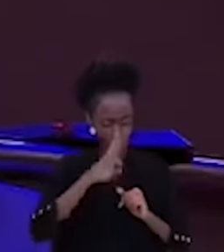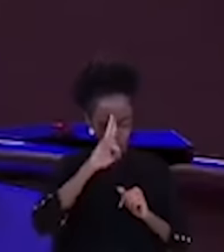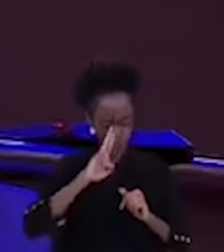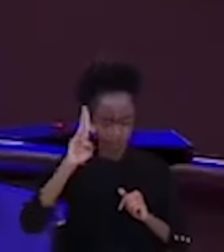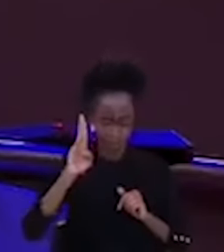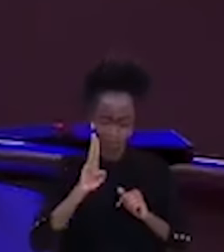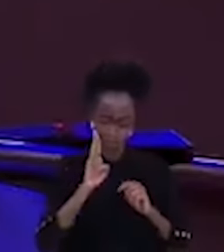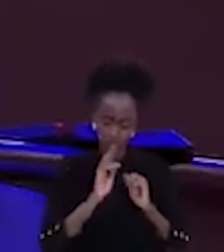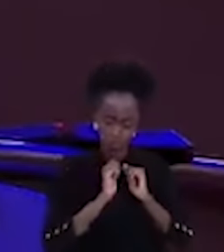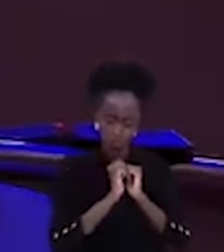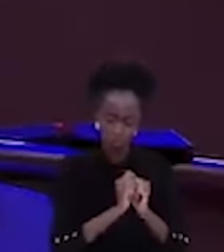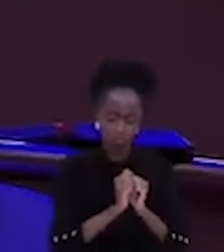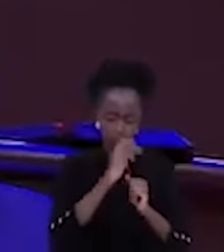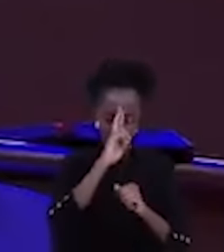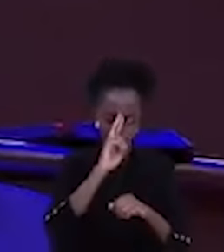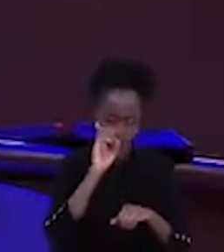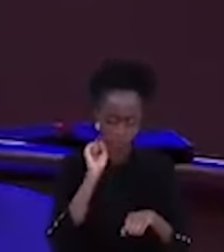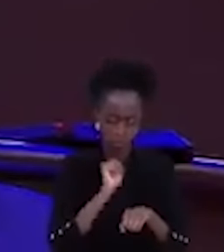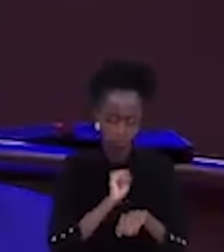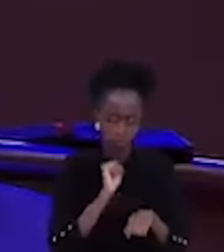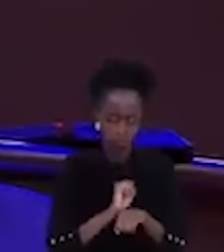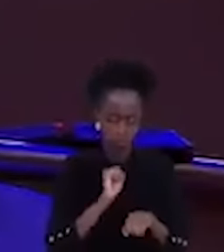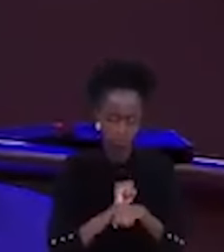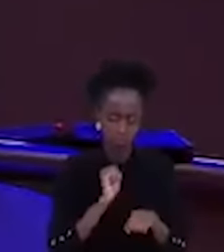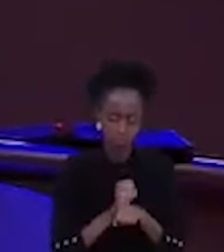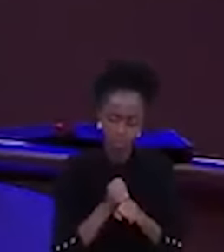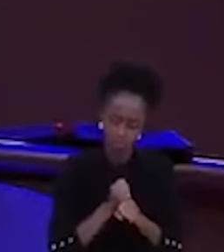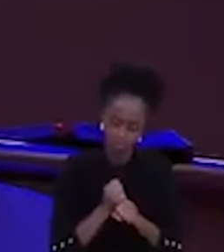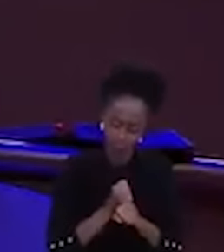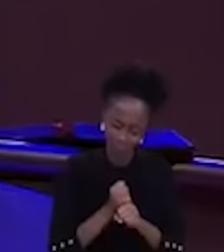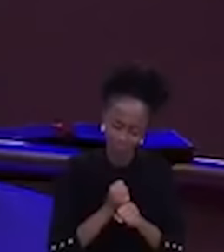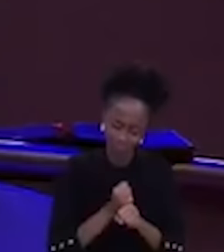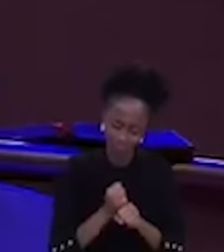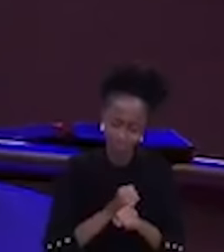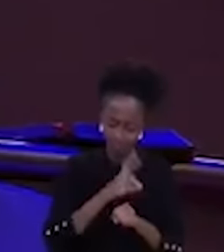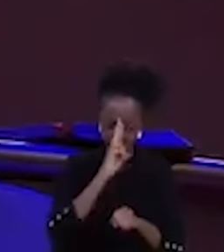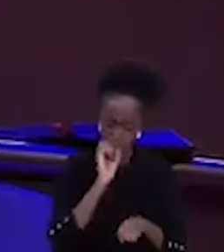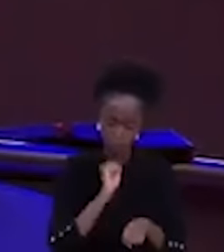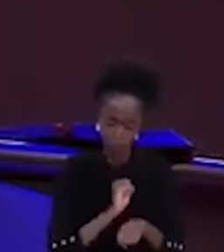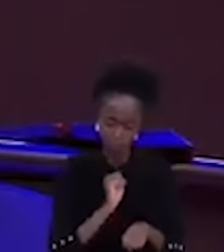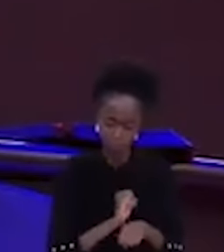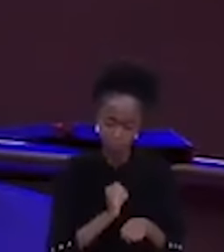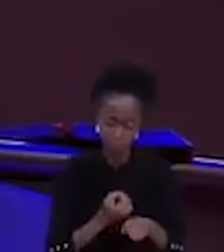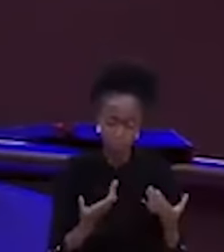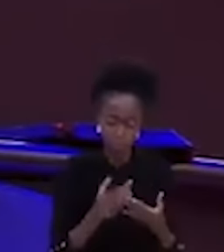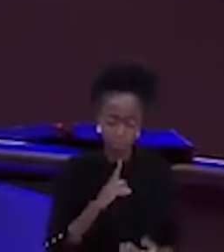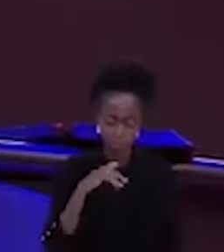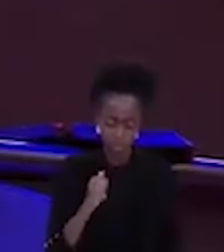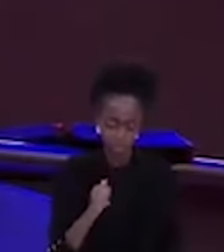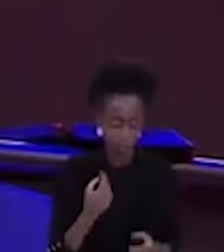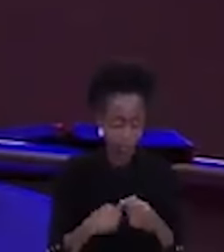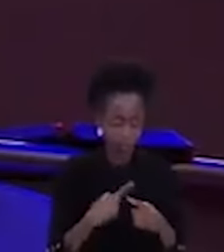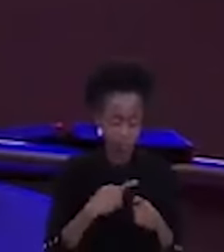Senhor aguardou por este momento. Por muitos anos o Senhor esperou por este dia, porque o